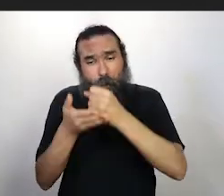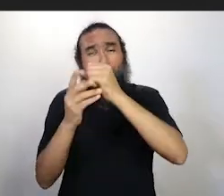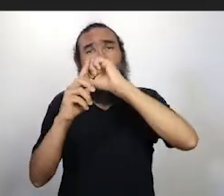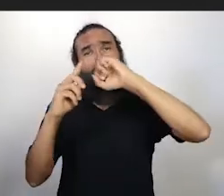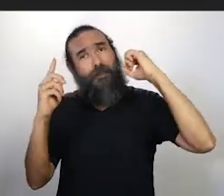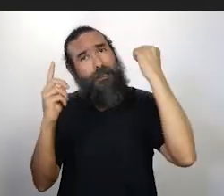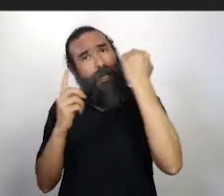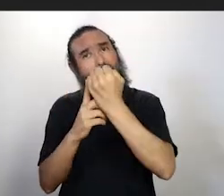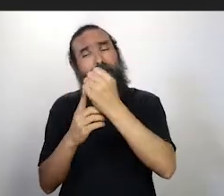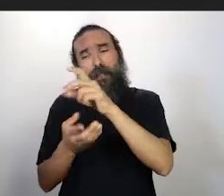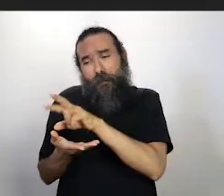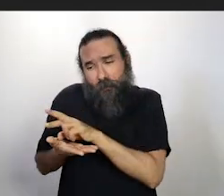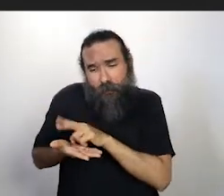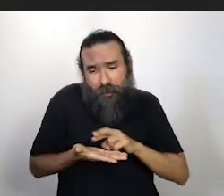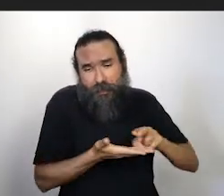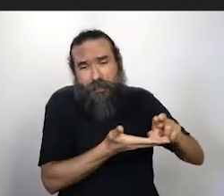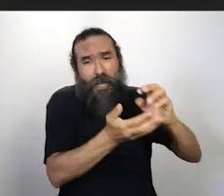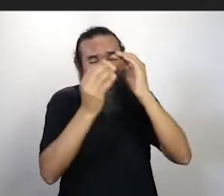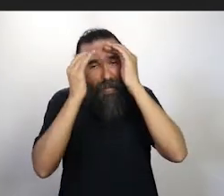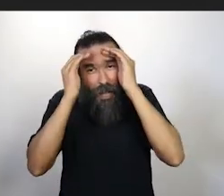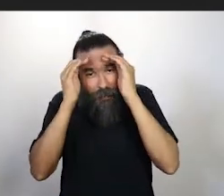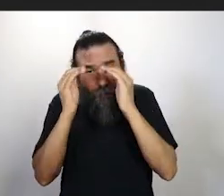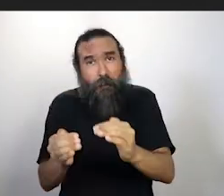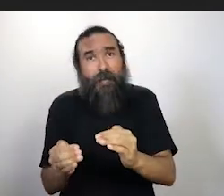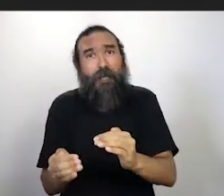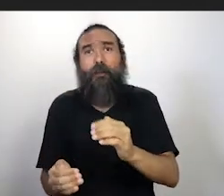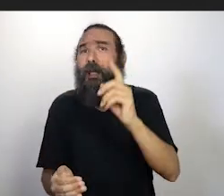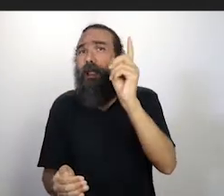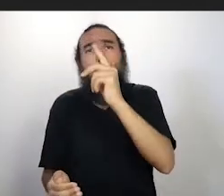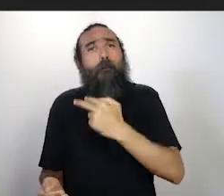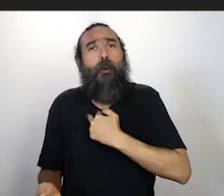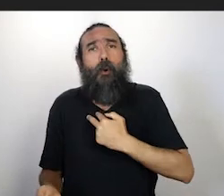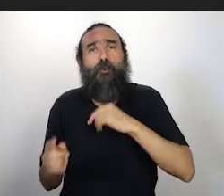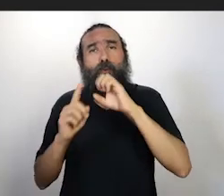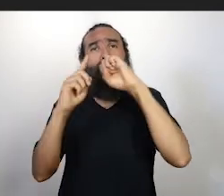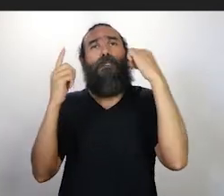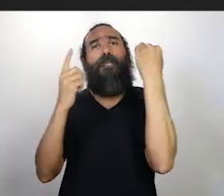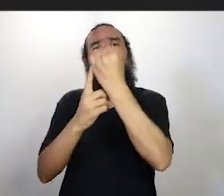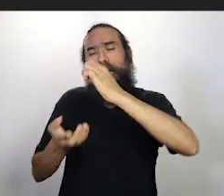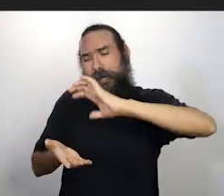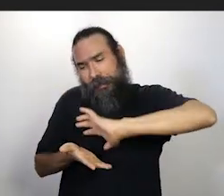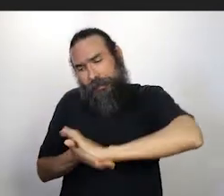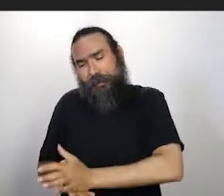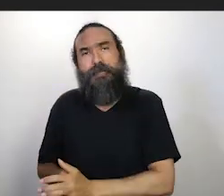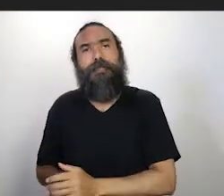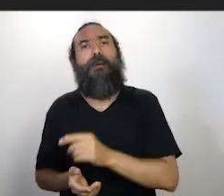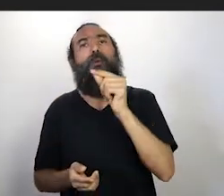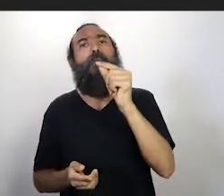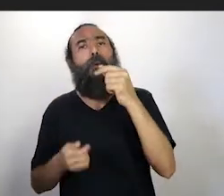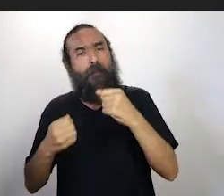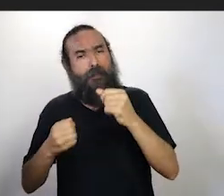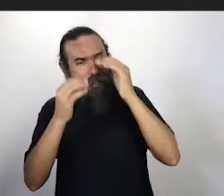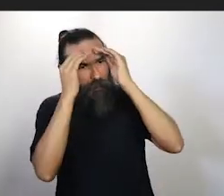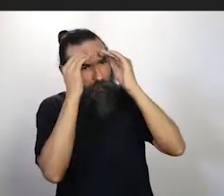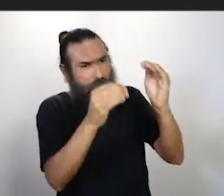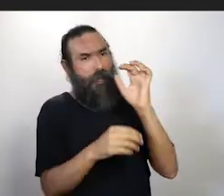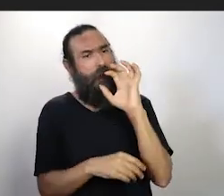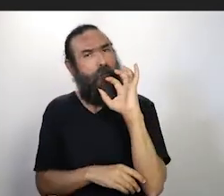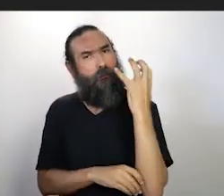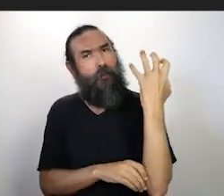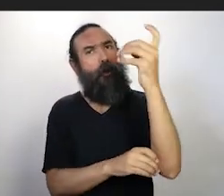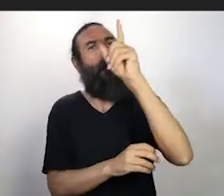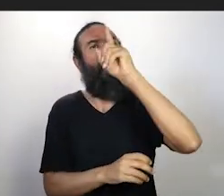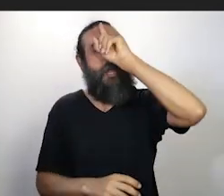manter a sociedade, a diversidade, o respeito, uma sociedade que não seja racista, que respeite a floresta e a terra.